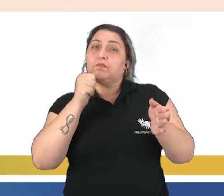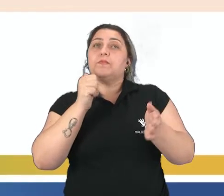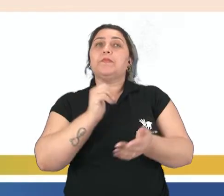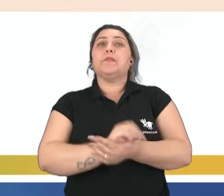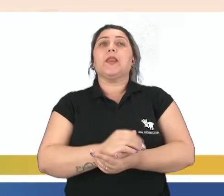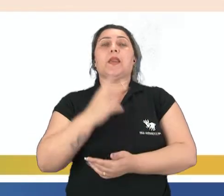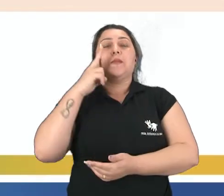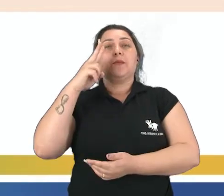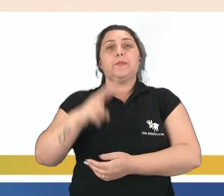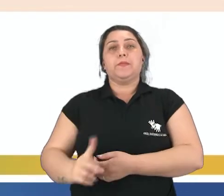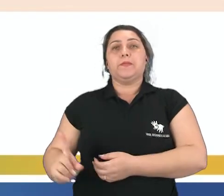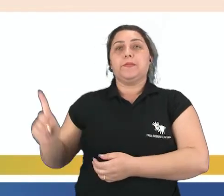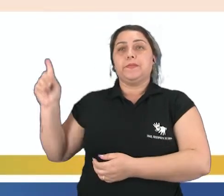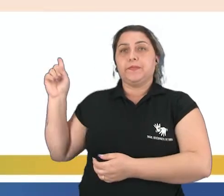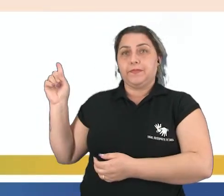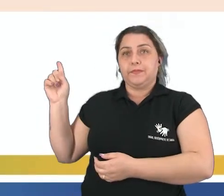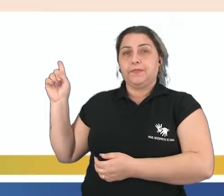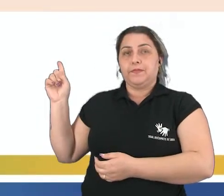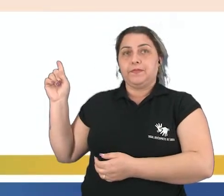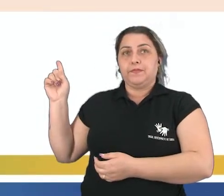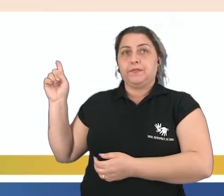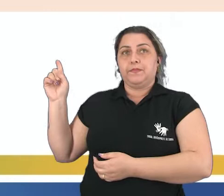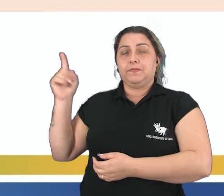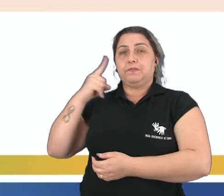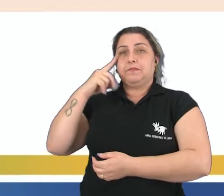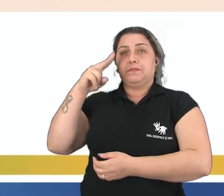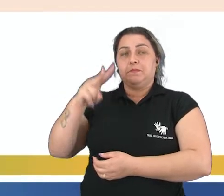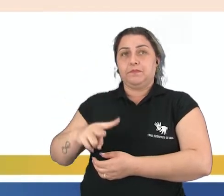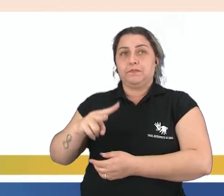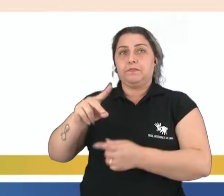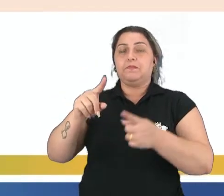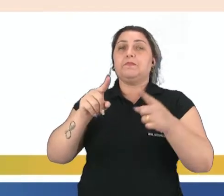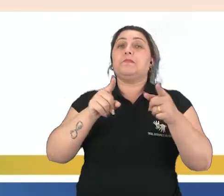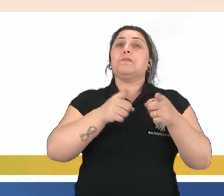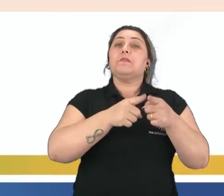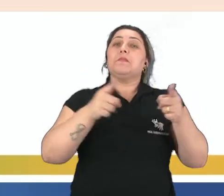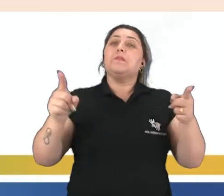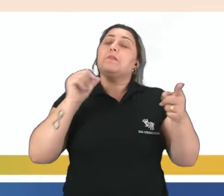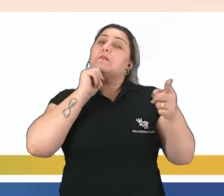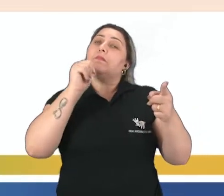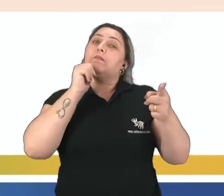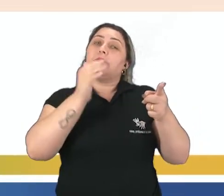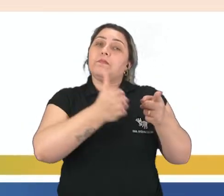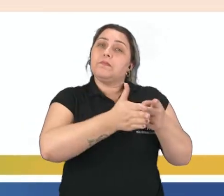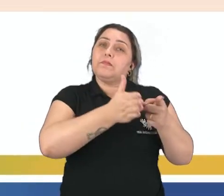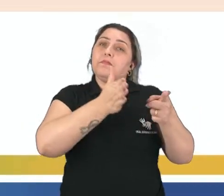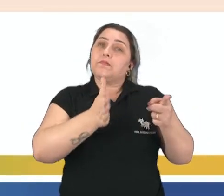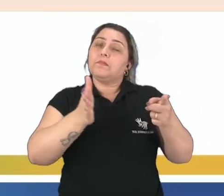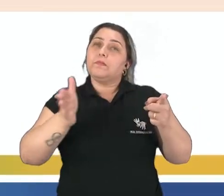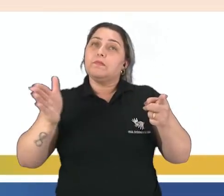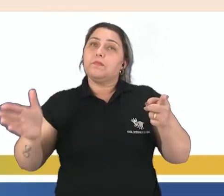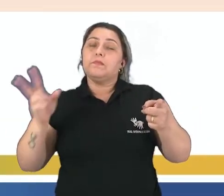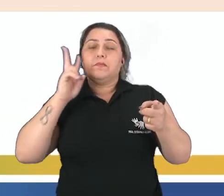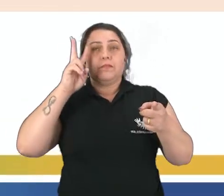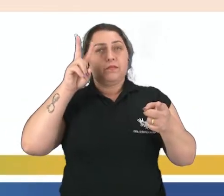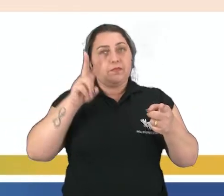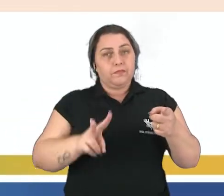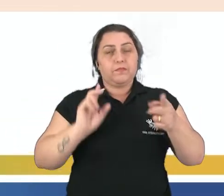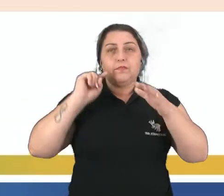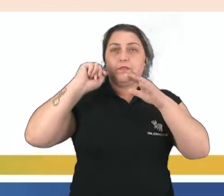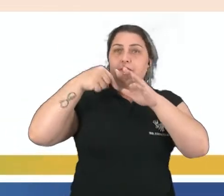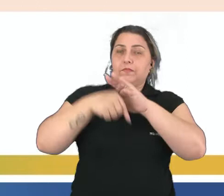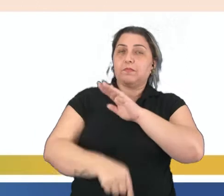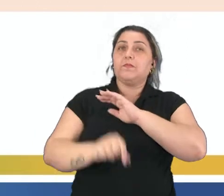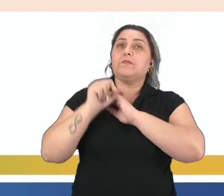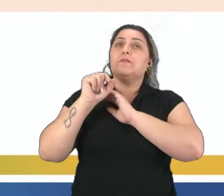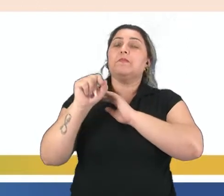vocês podem ver nessa imagem aí ao lado, vocês podem ver que o ciclo menstrual ele passa por algumas etapas. E a gente vai ver mais a fundo o